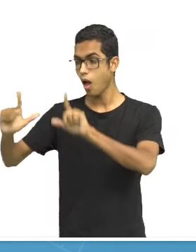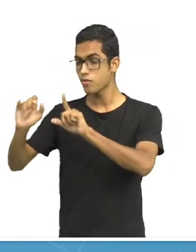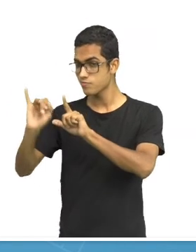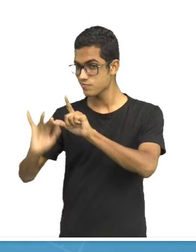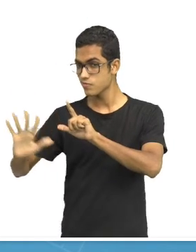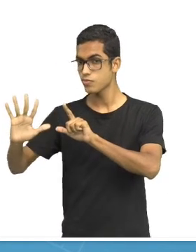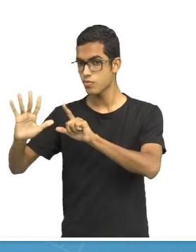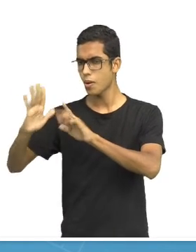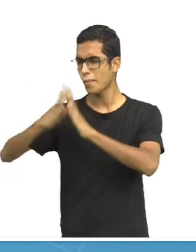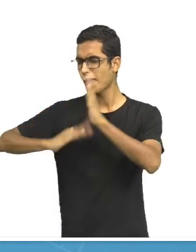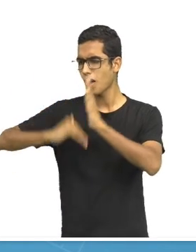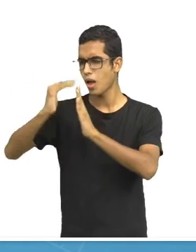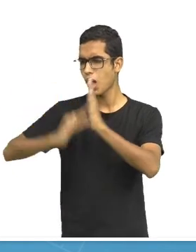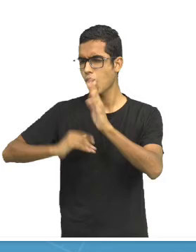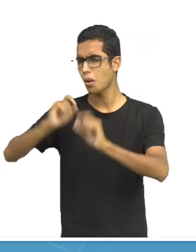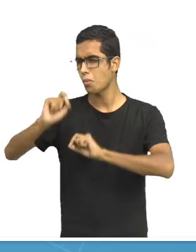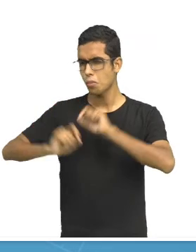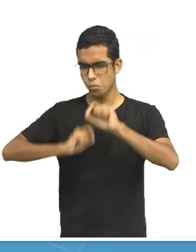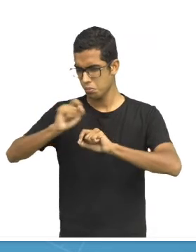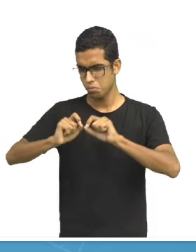por letra